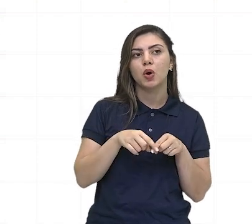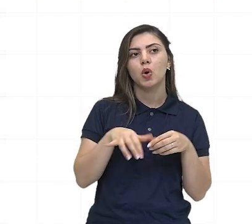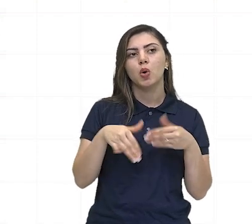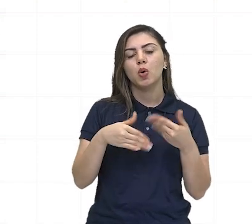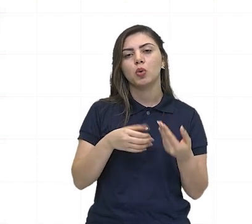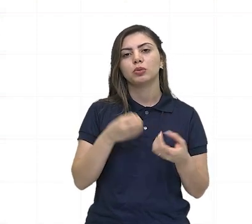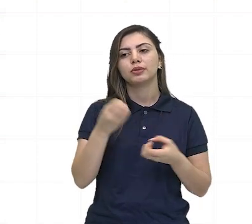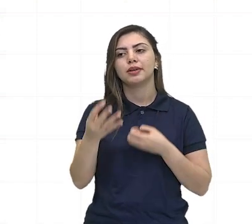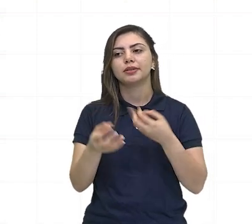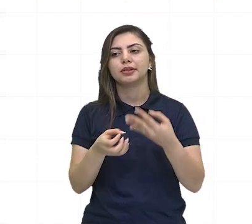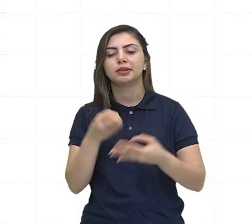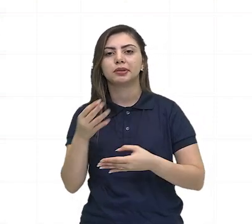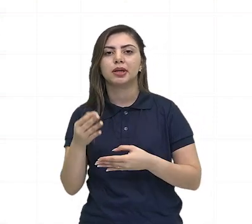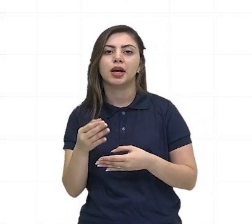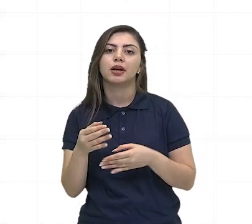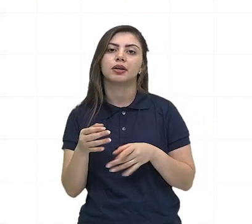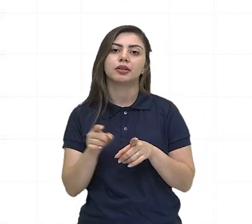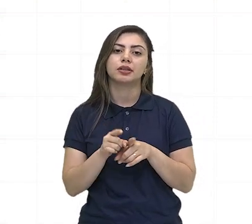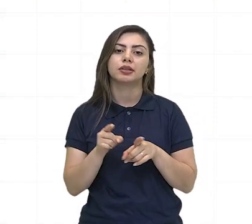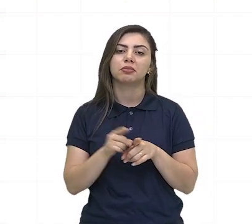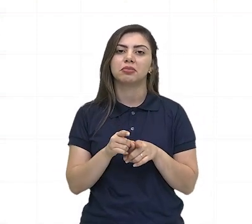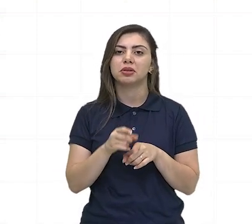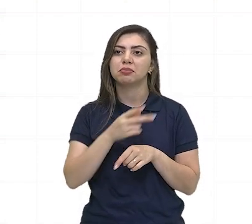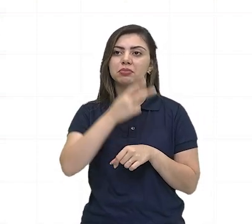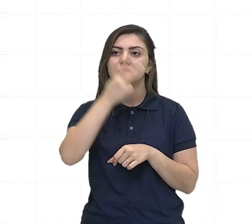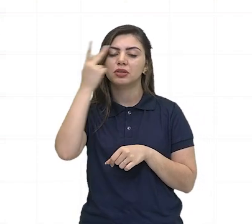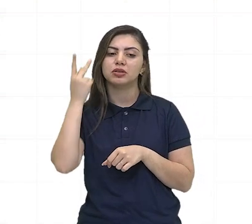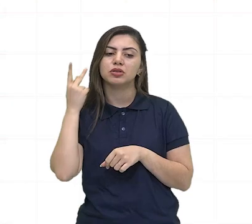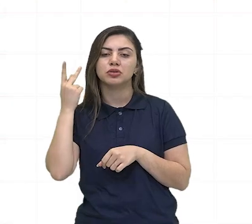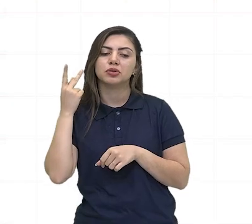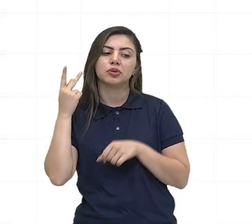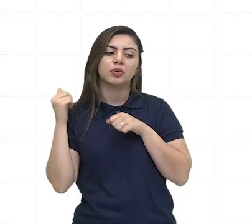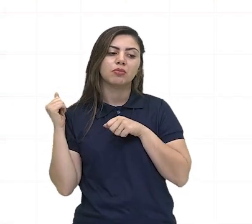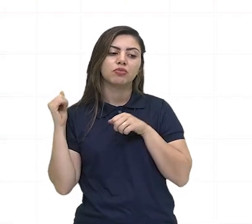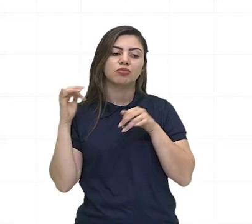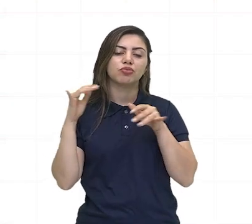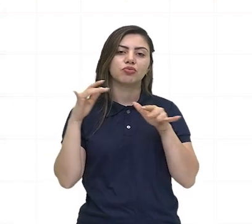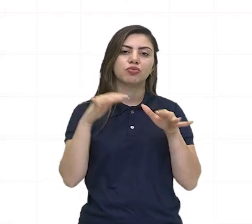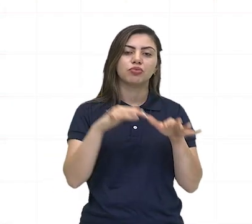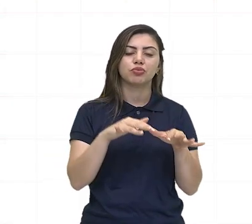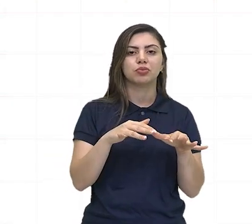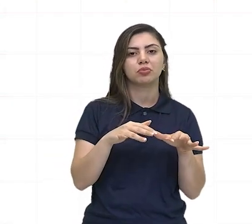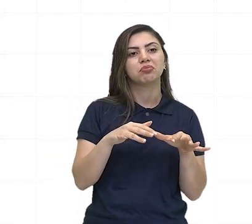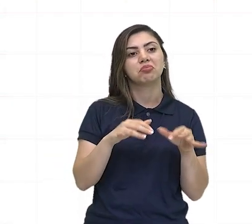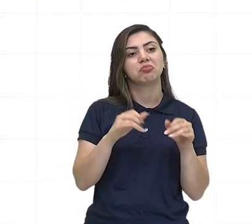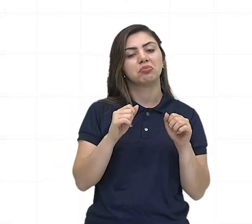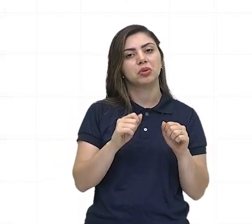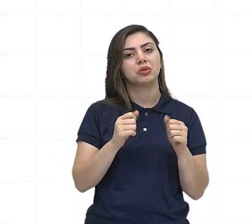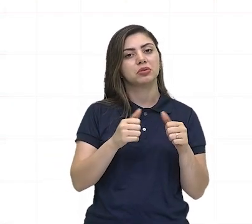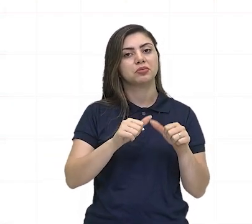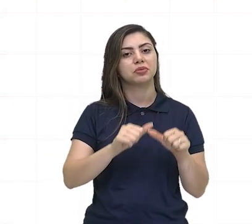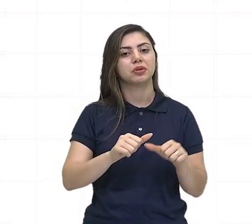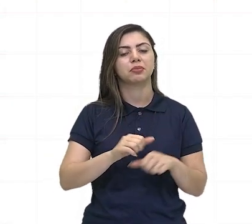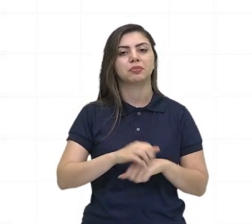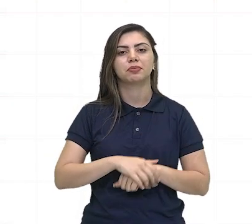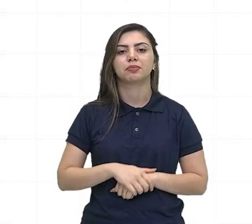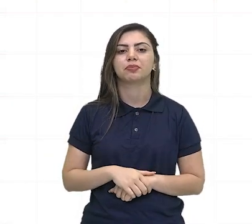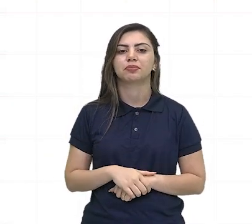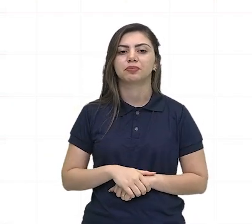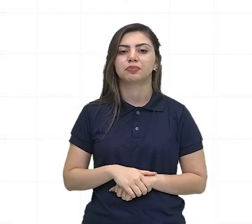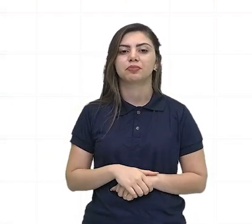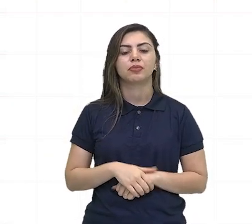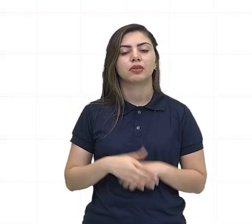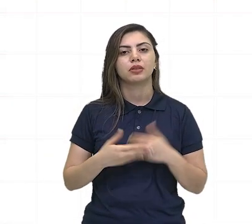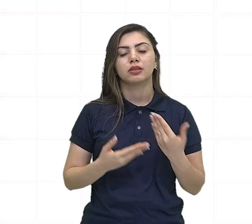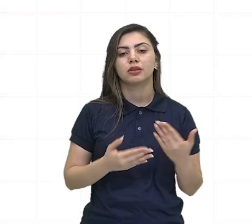de terras, ou até mesmo por invasão de terra a partir de um grupo de pessoas. Assim